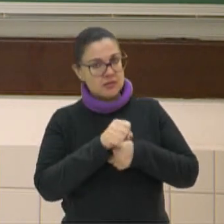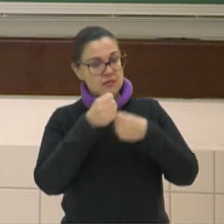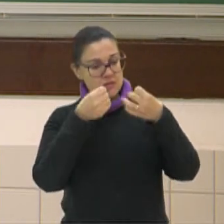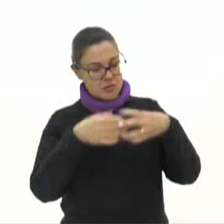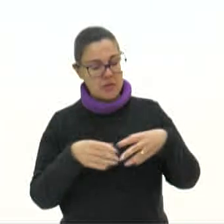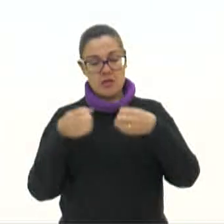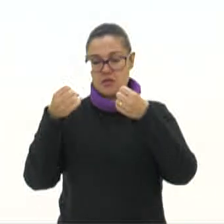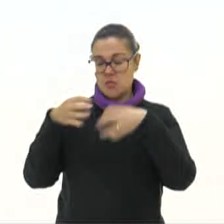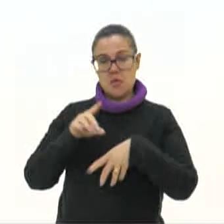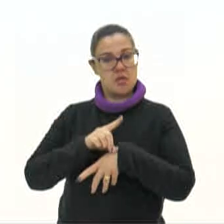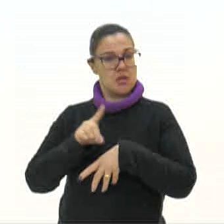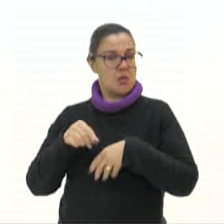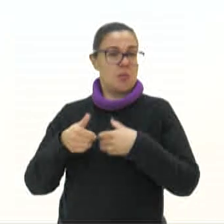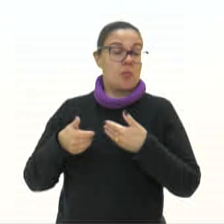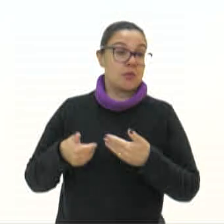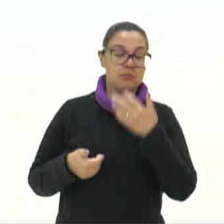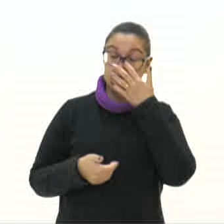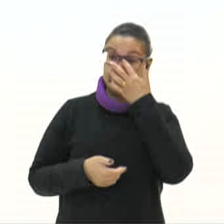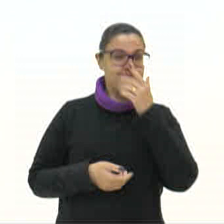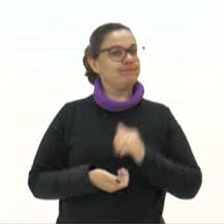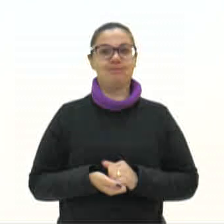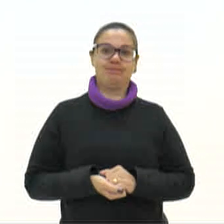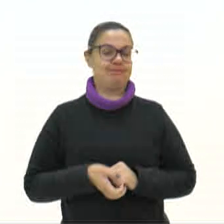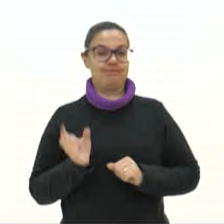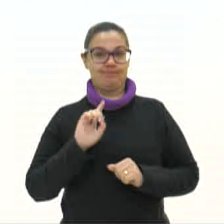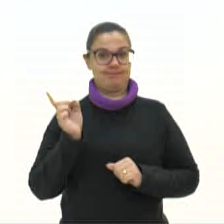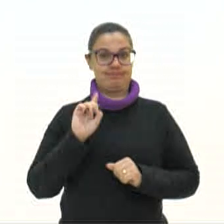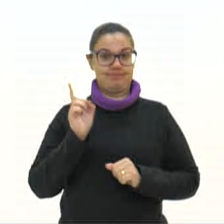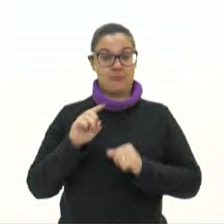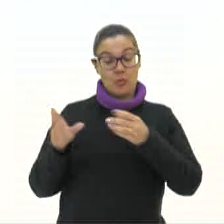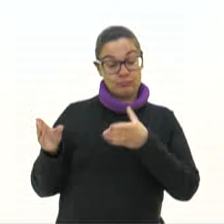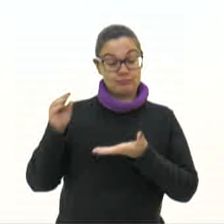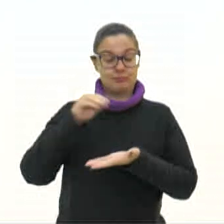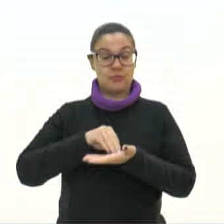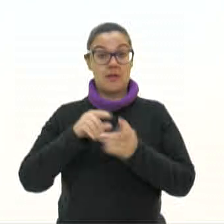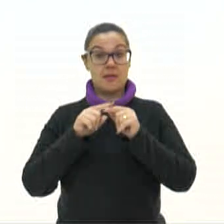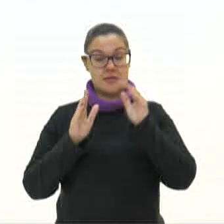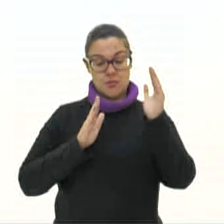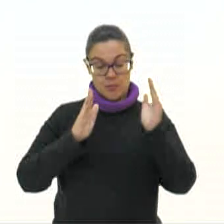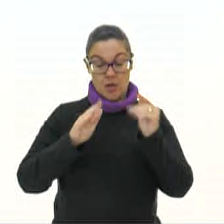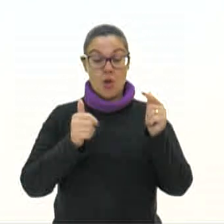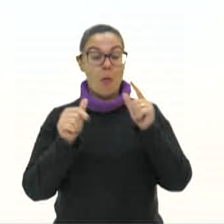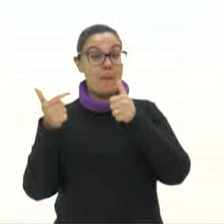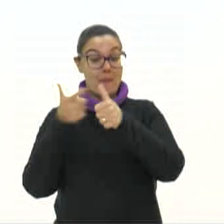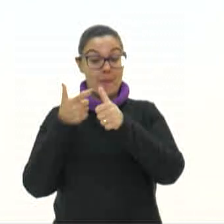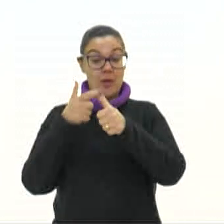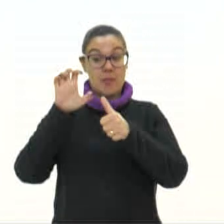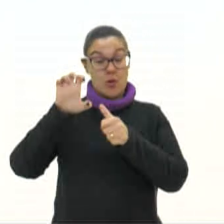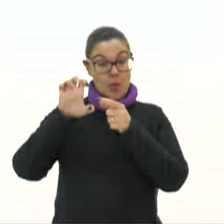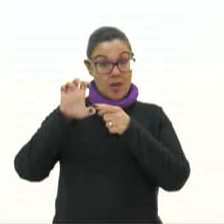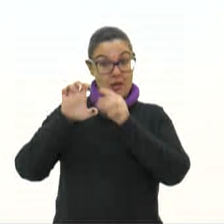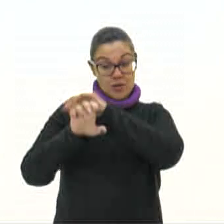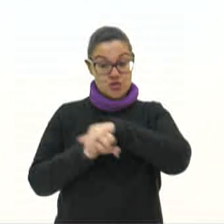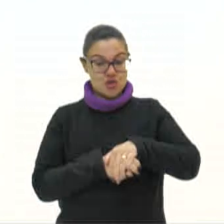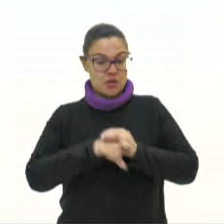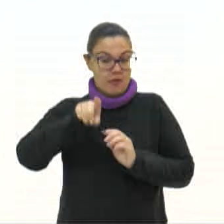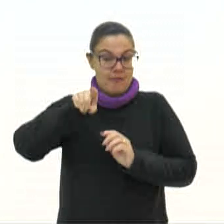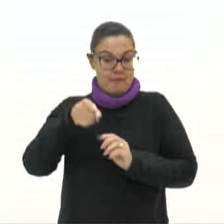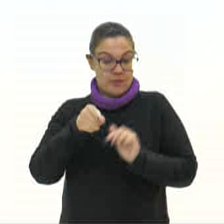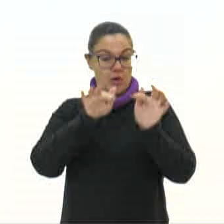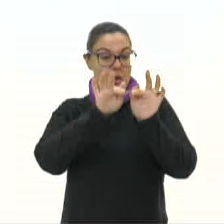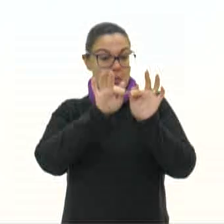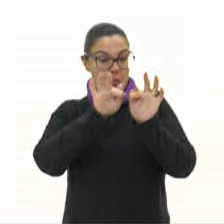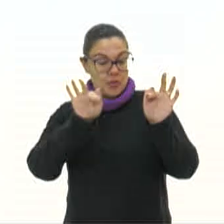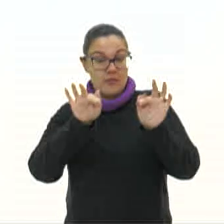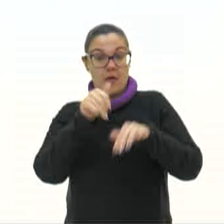explique se não. Olha só, não está bem empregada. Nesse trecho, deve-se trocar o primeiro E por uma vírgula, para o texto